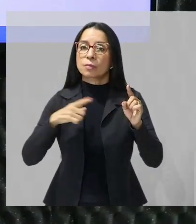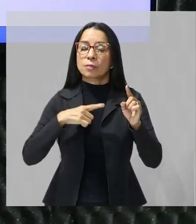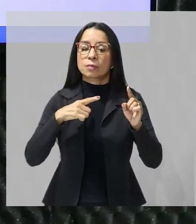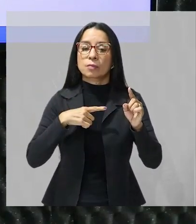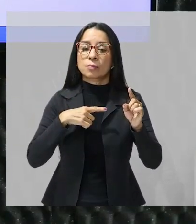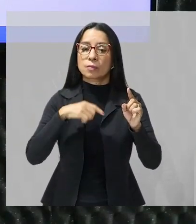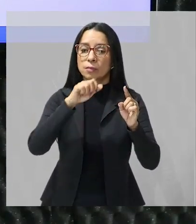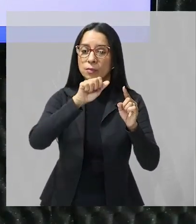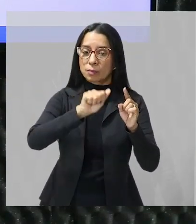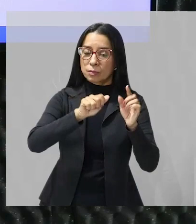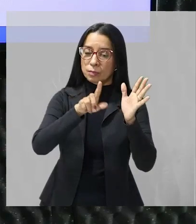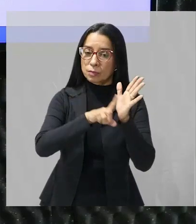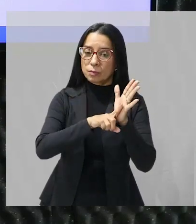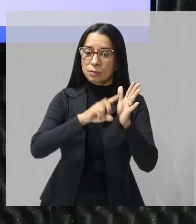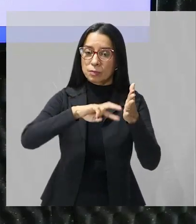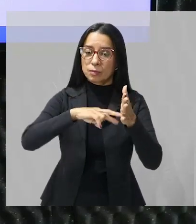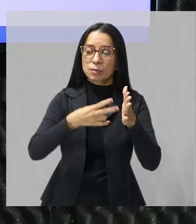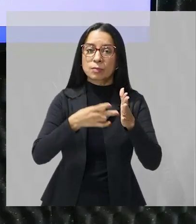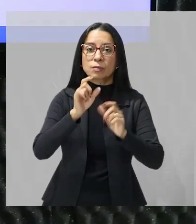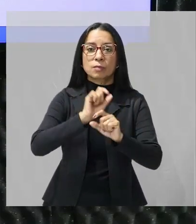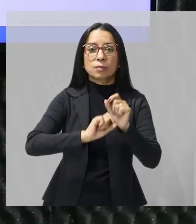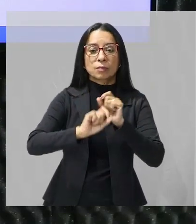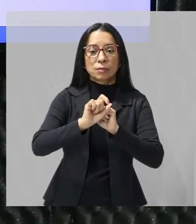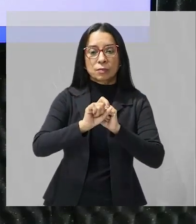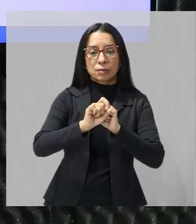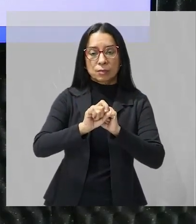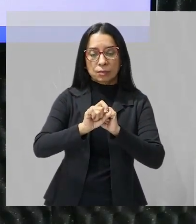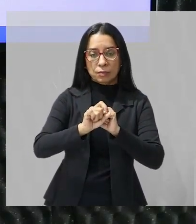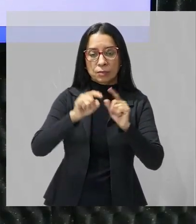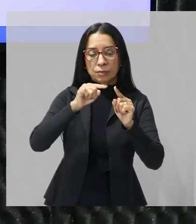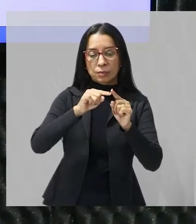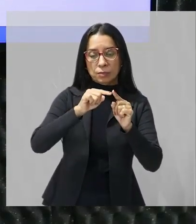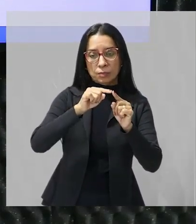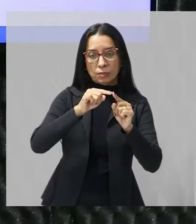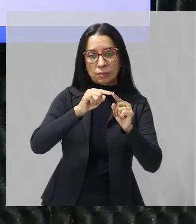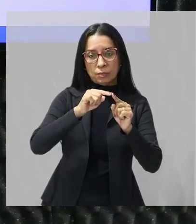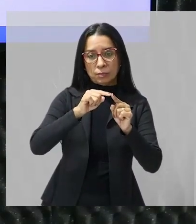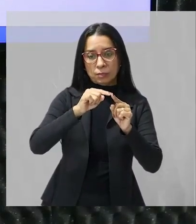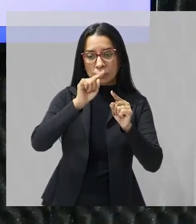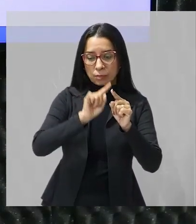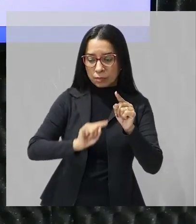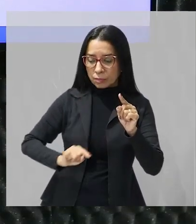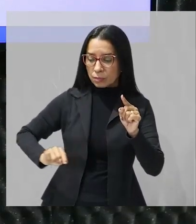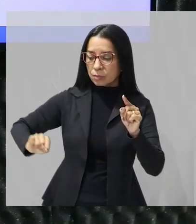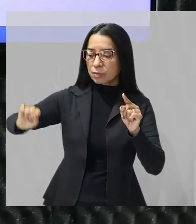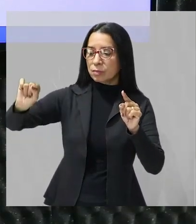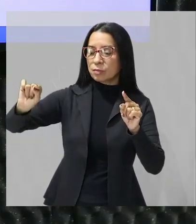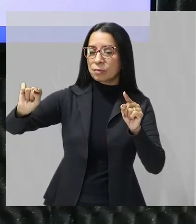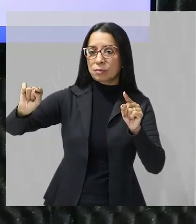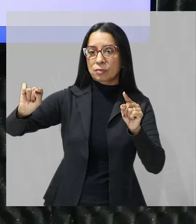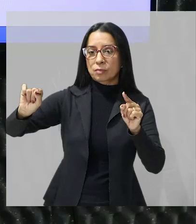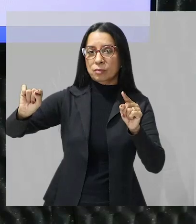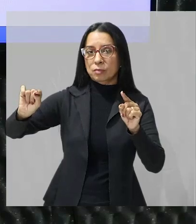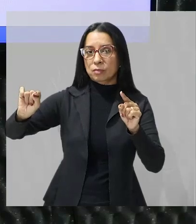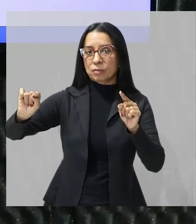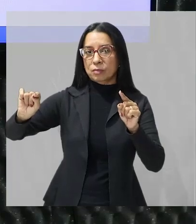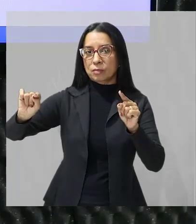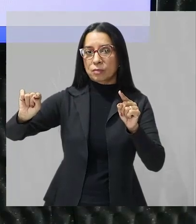A negativo, isso significa dizer que a concavidade dela é voltada para baixo. Portanto,